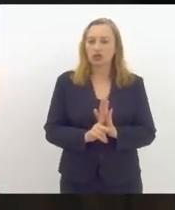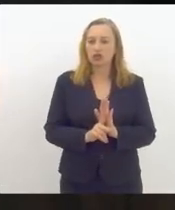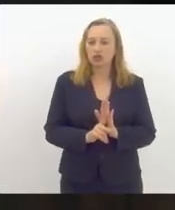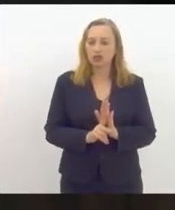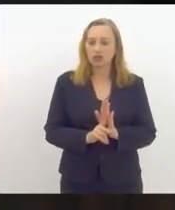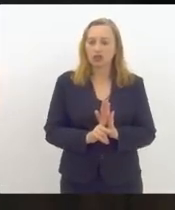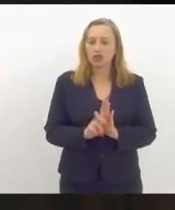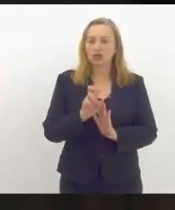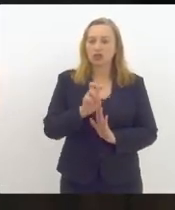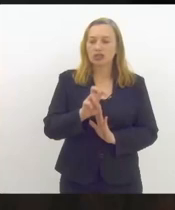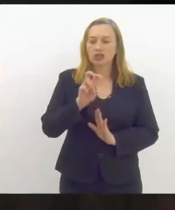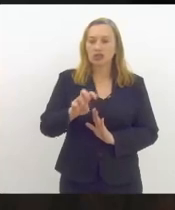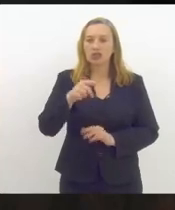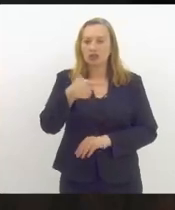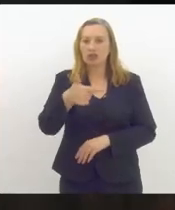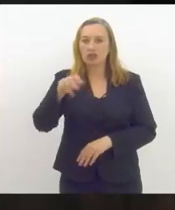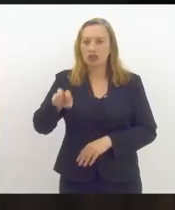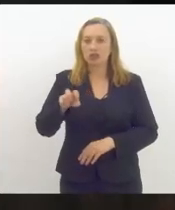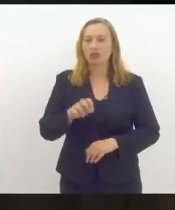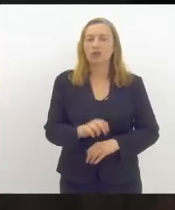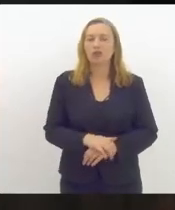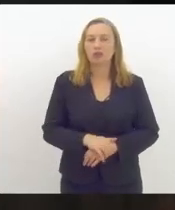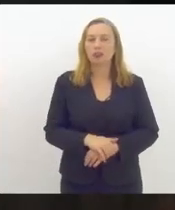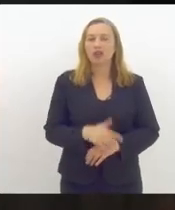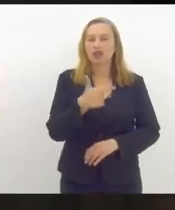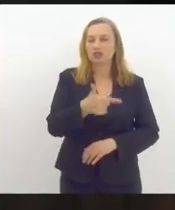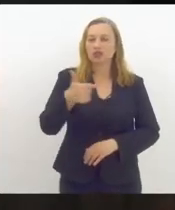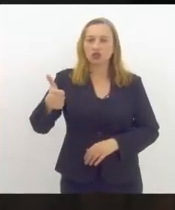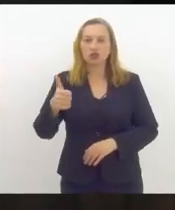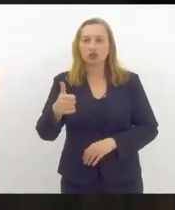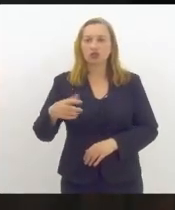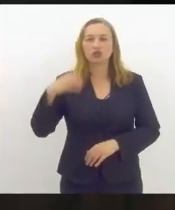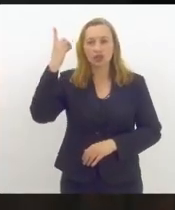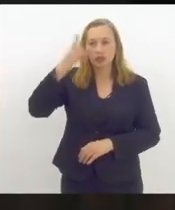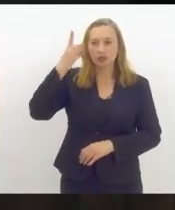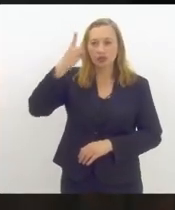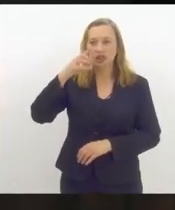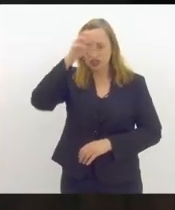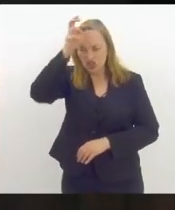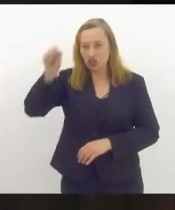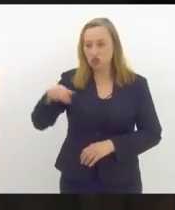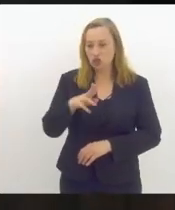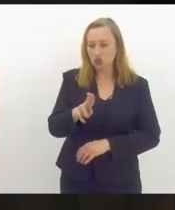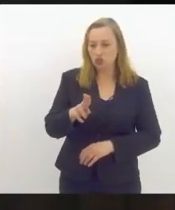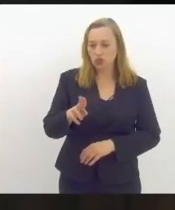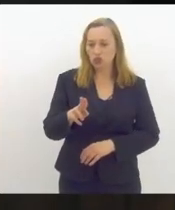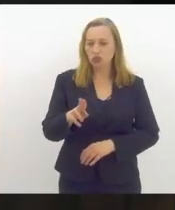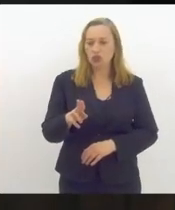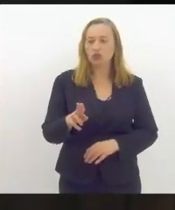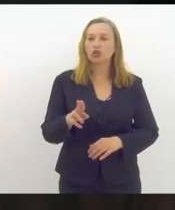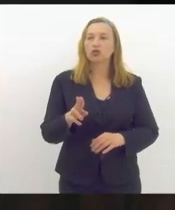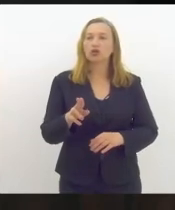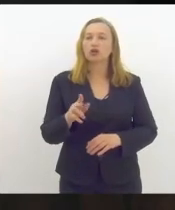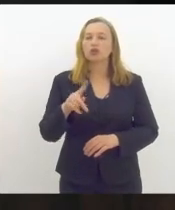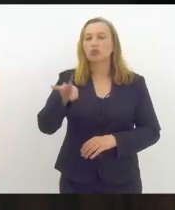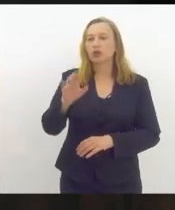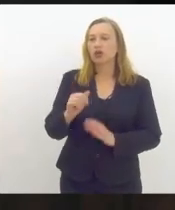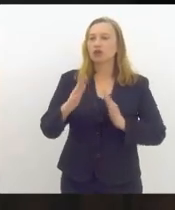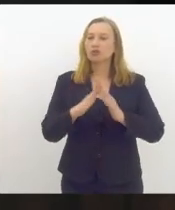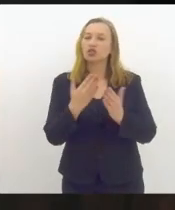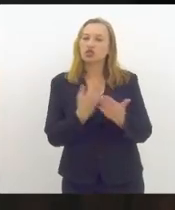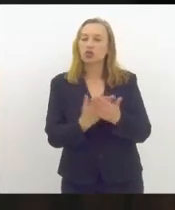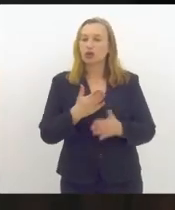o projeto de lei 55 25 de 22 de autoria da deputada tia Ju que institui o programa minha escola